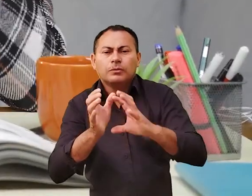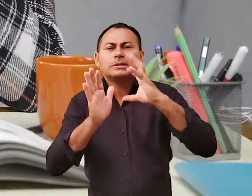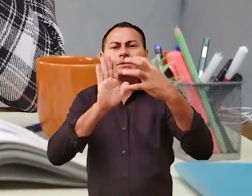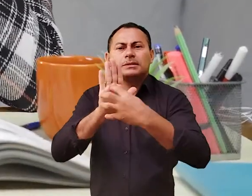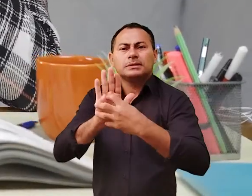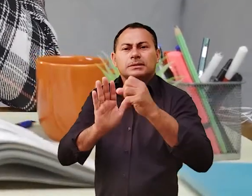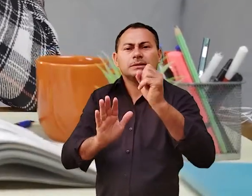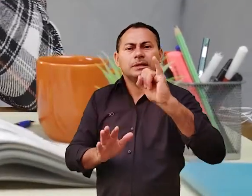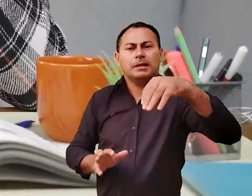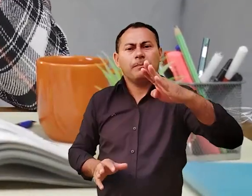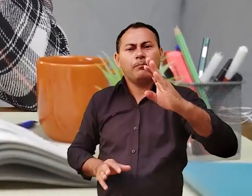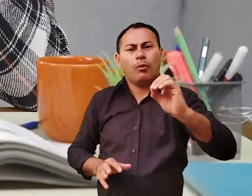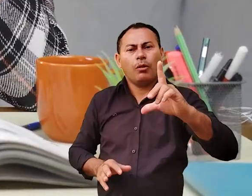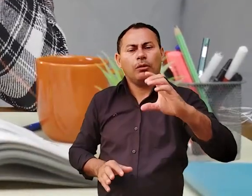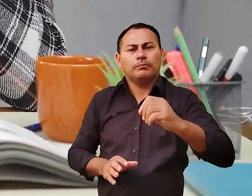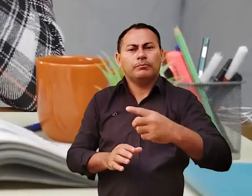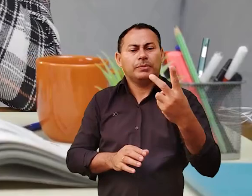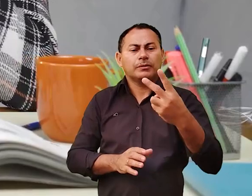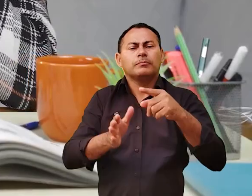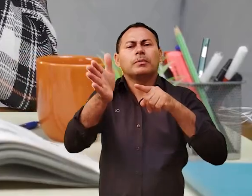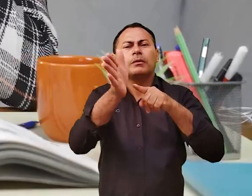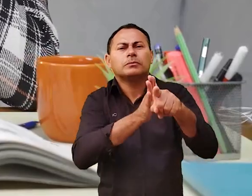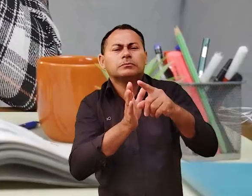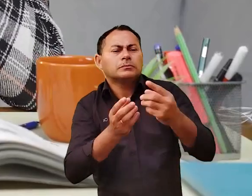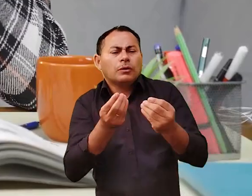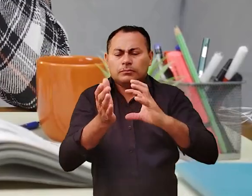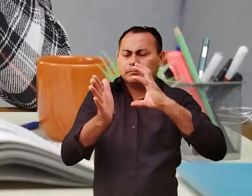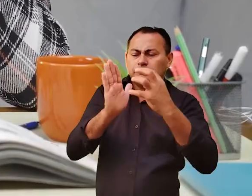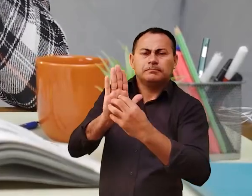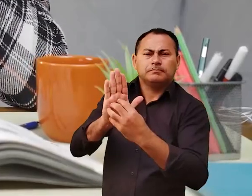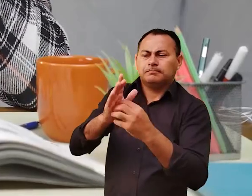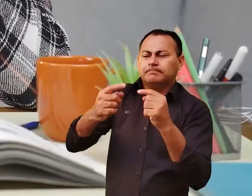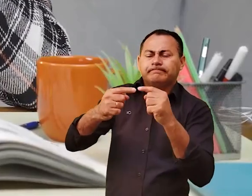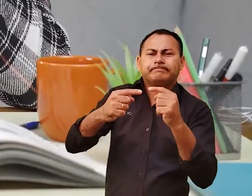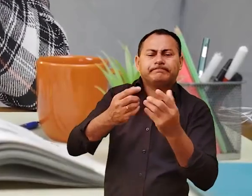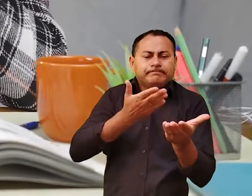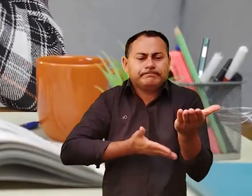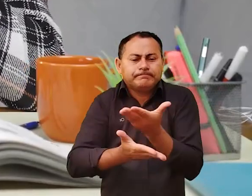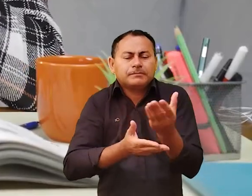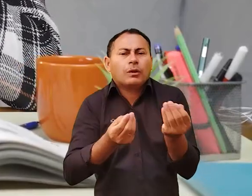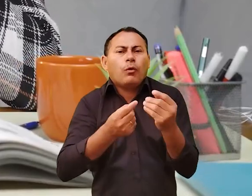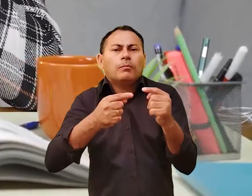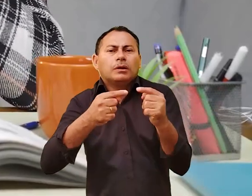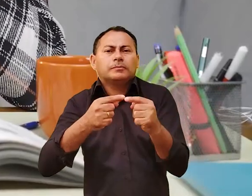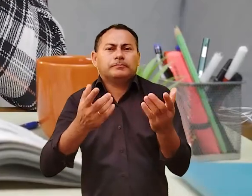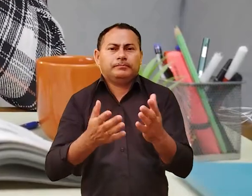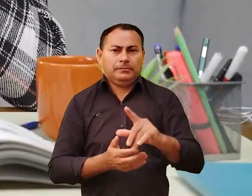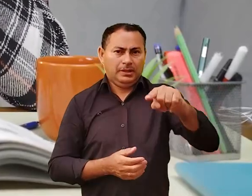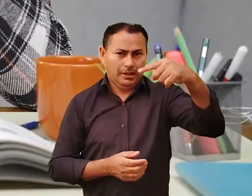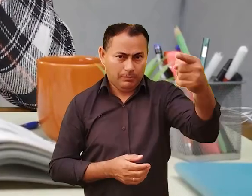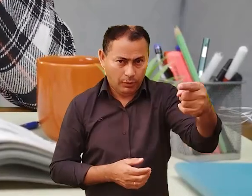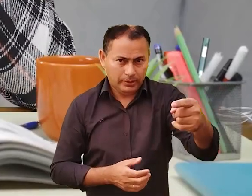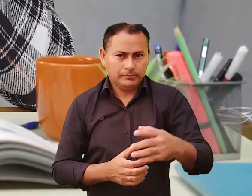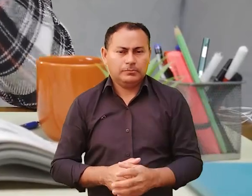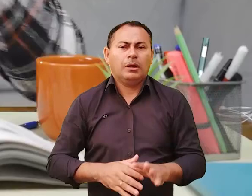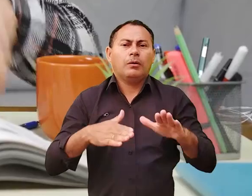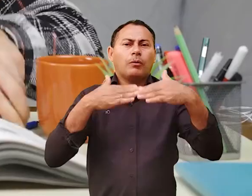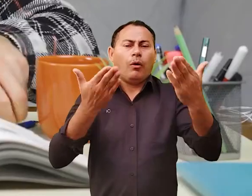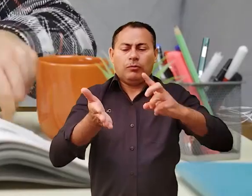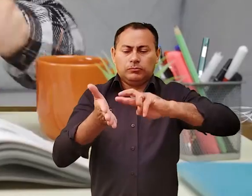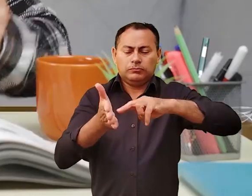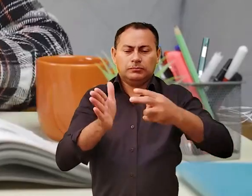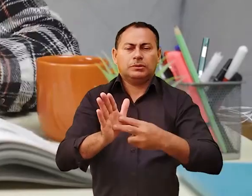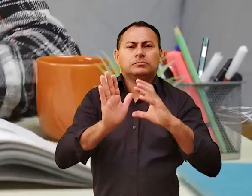os símbolos. Segundo, pergunte a si mesmo como esses símbolos se interagem. Depois, qual é